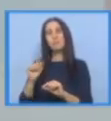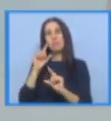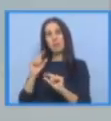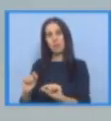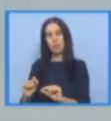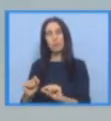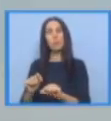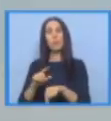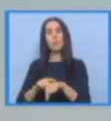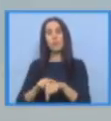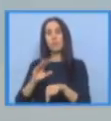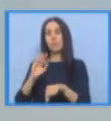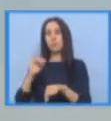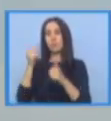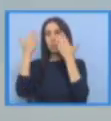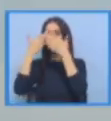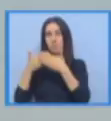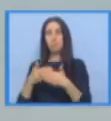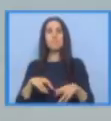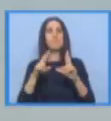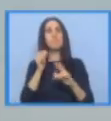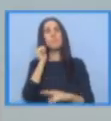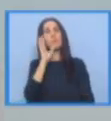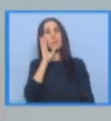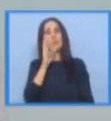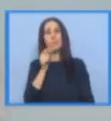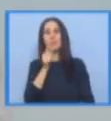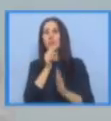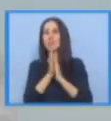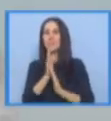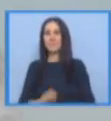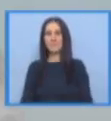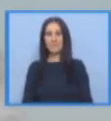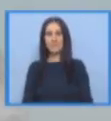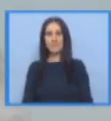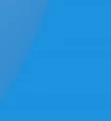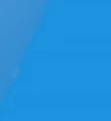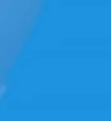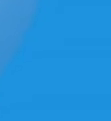rádio, quando forem 22h45. Tenha então uma muito boa tarde. Até amanhã, se Deus quiser.